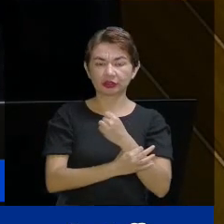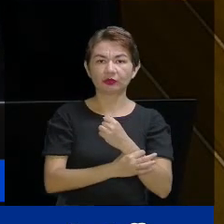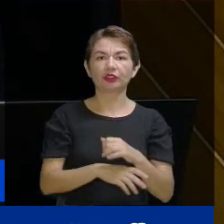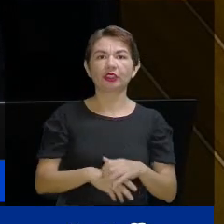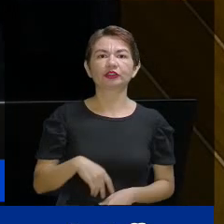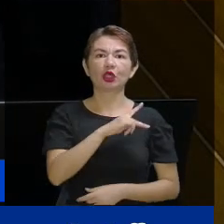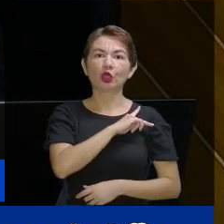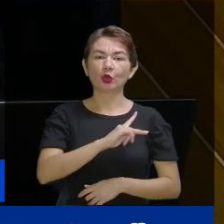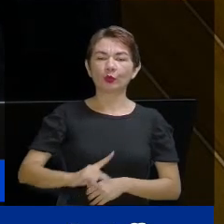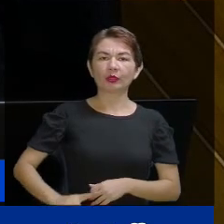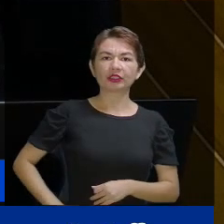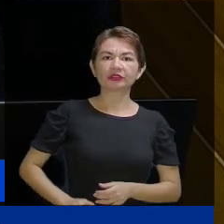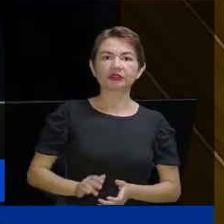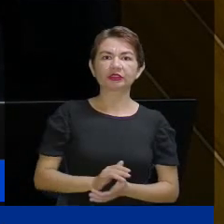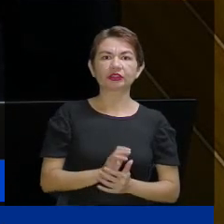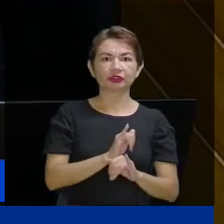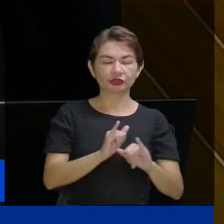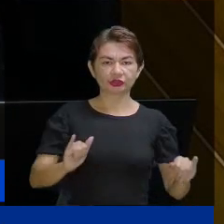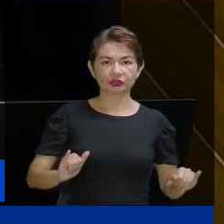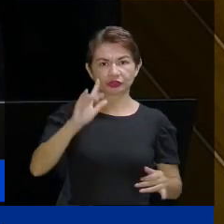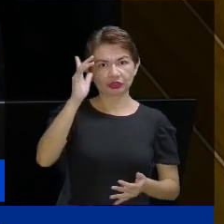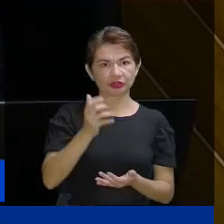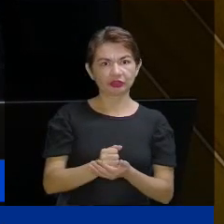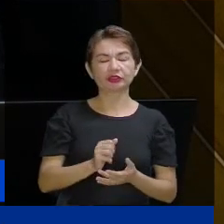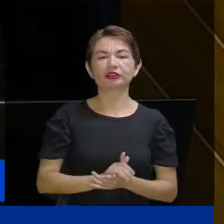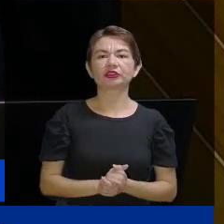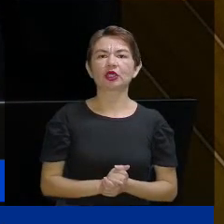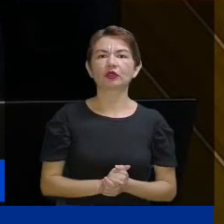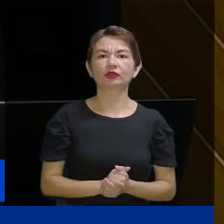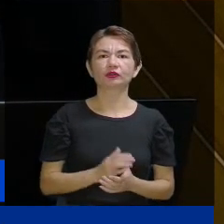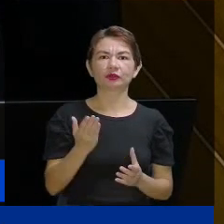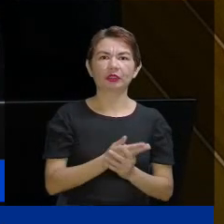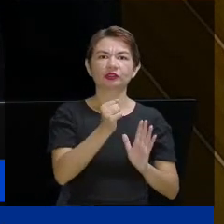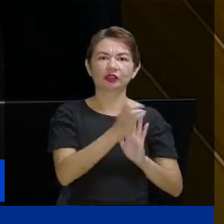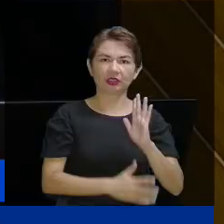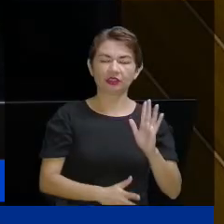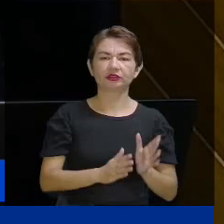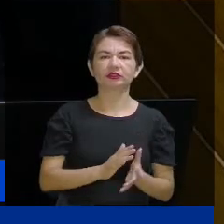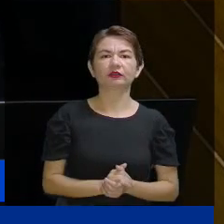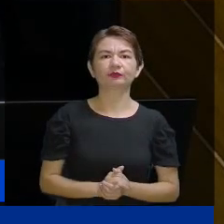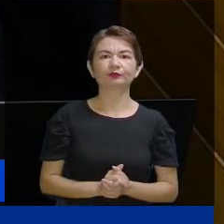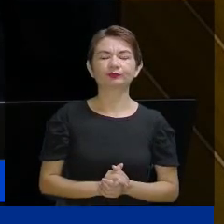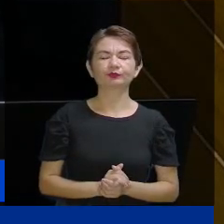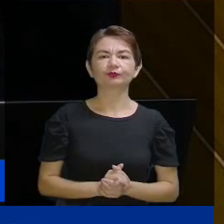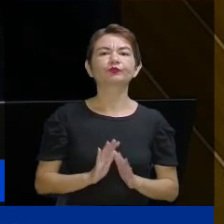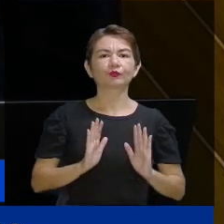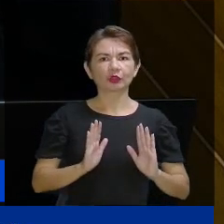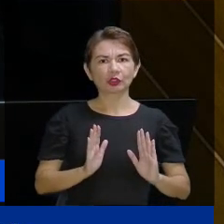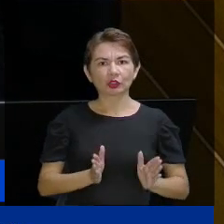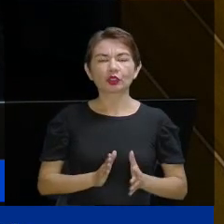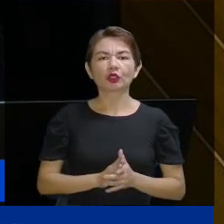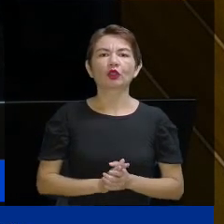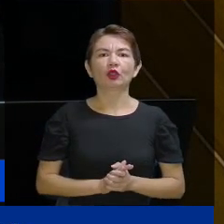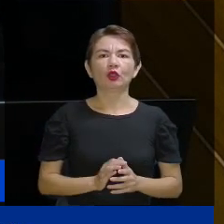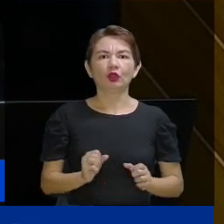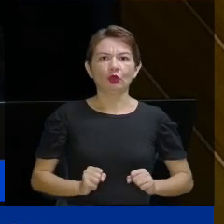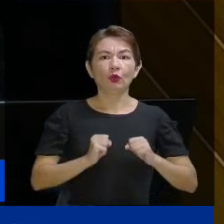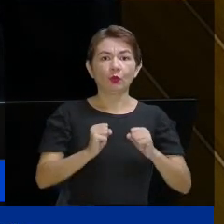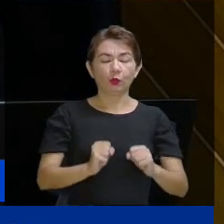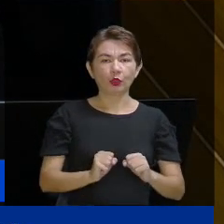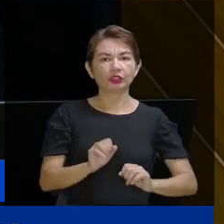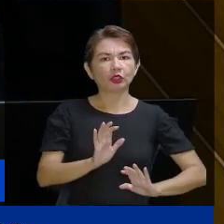presidente em exercício afirma que a decisão nos embargos em recurso ordinário foi tomada por atenção ao Poder